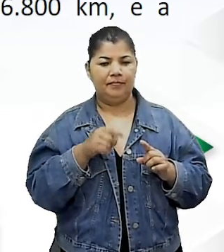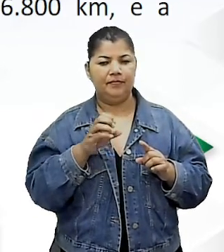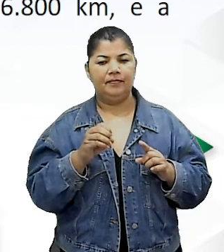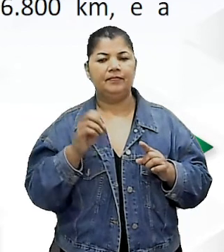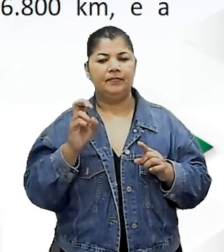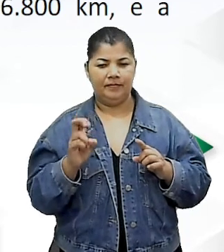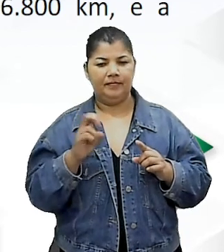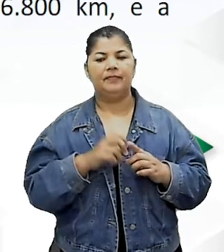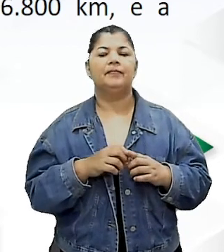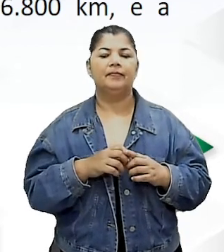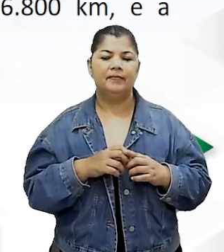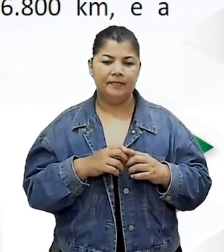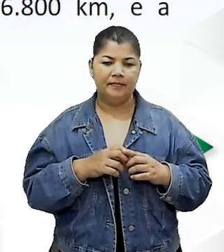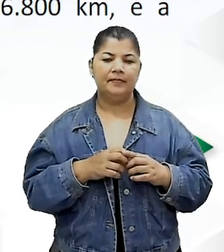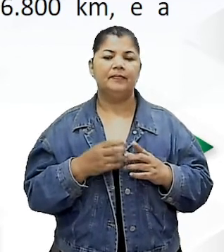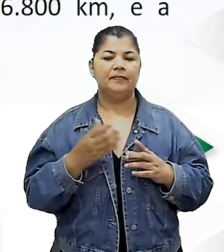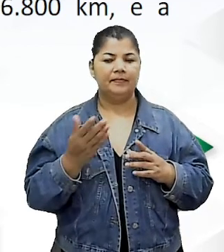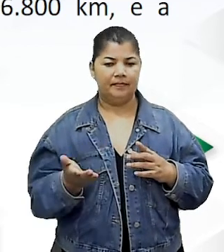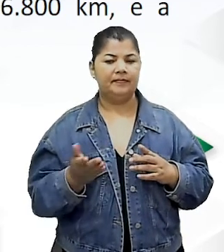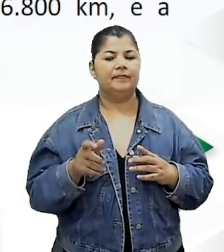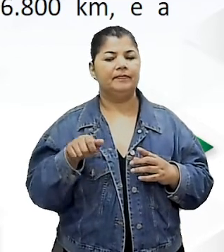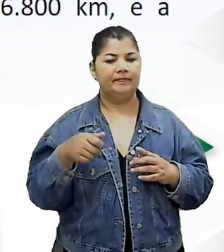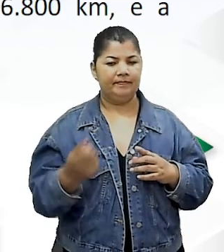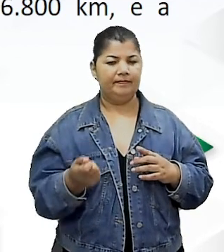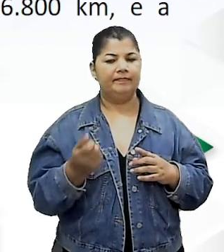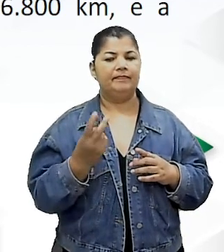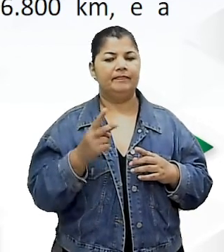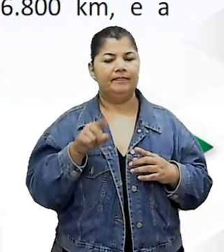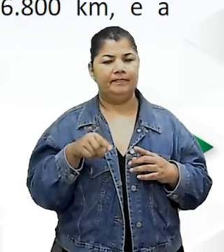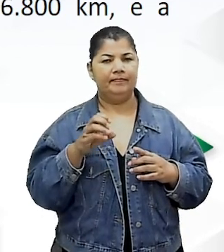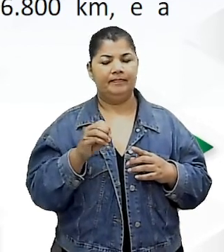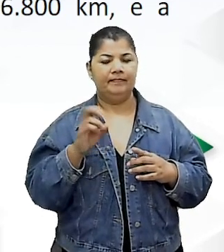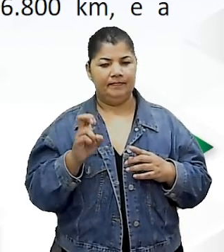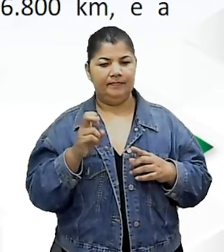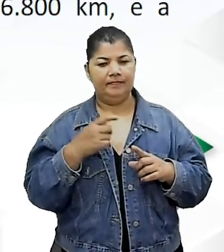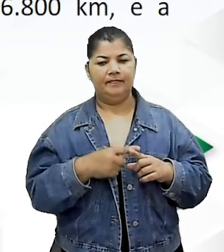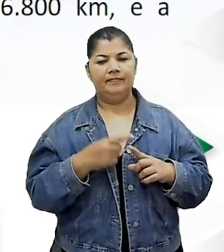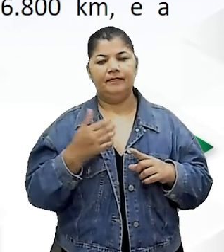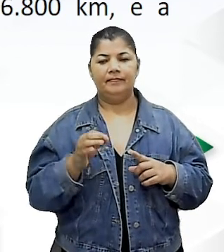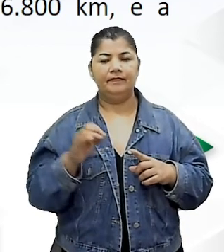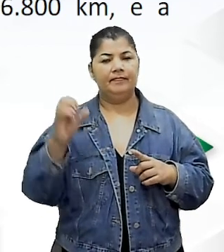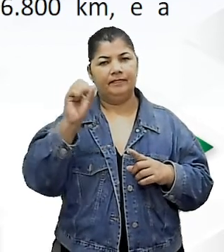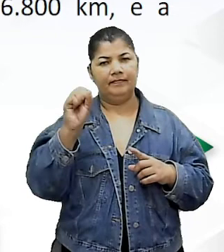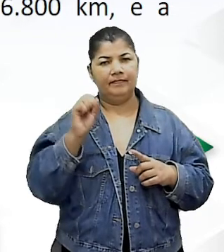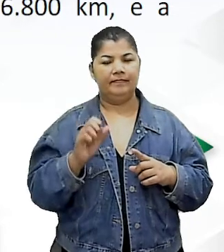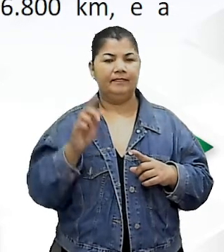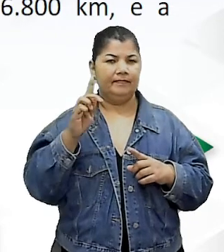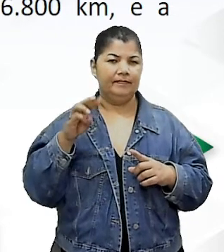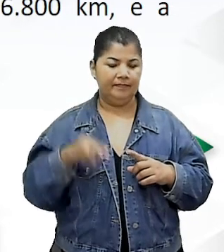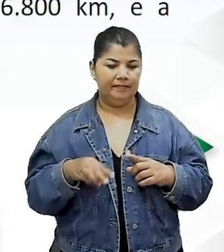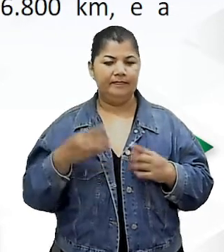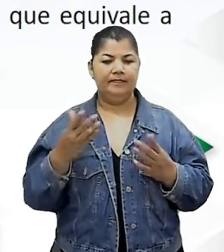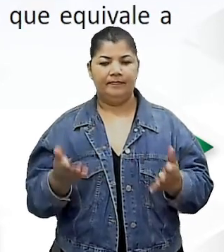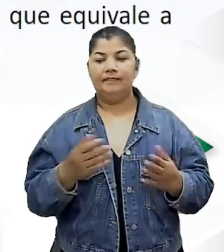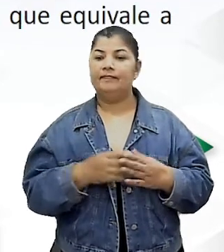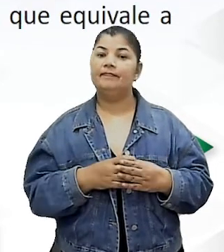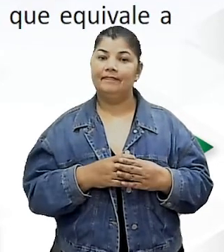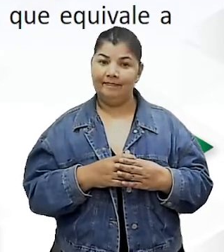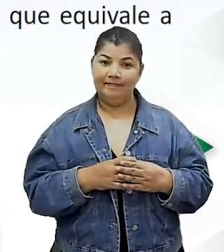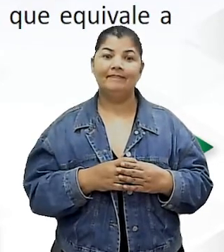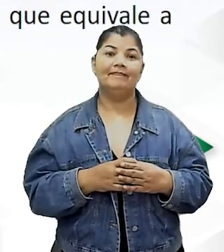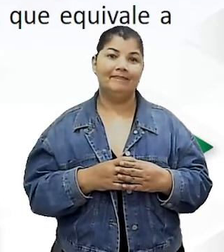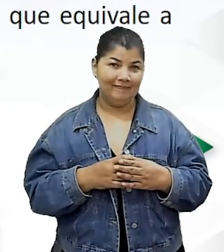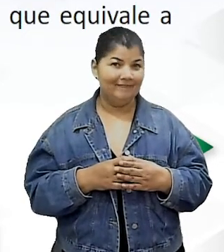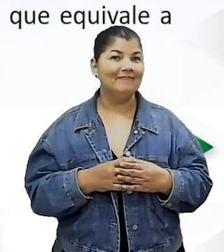2,05, tá? 2,05 vezes 10 a oitava quilômetros. Pronto, resolvido o probleminha. Visto aí?